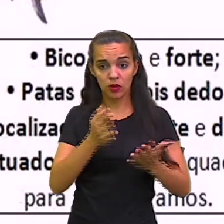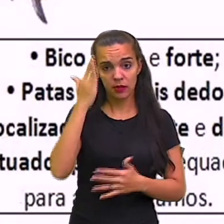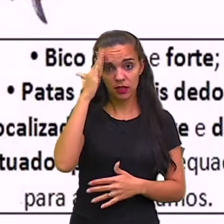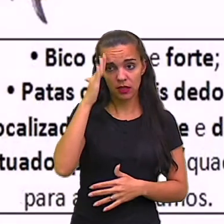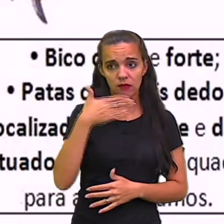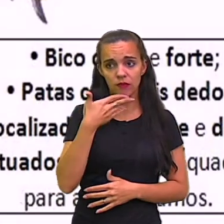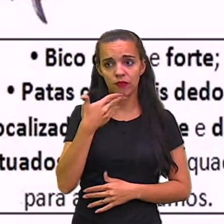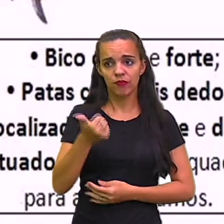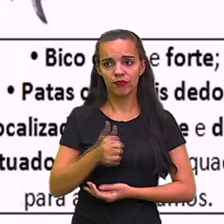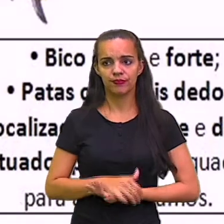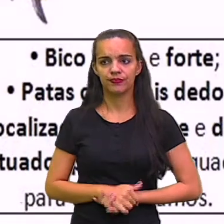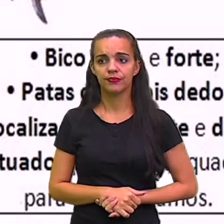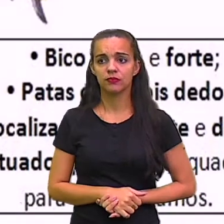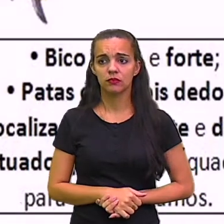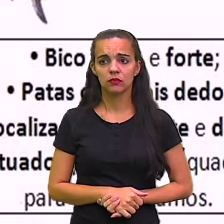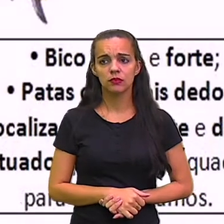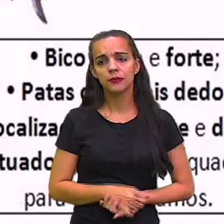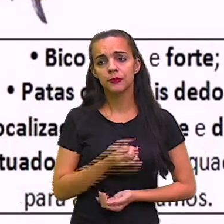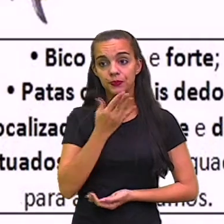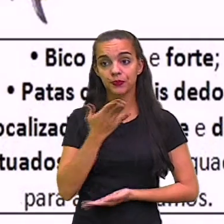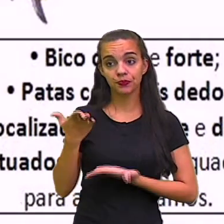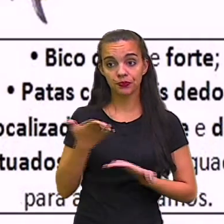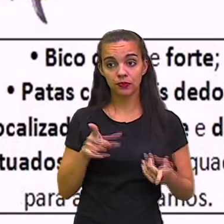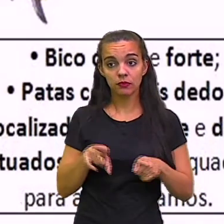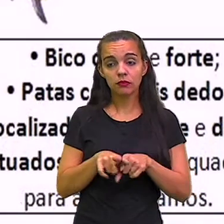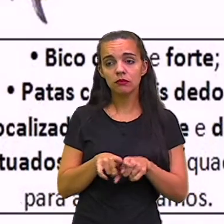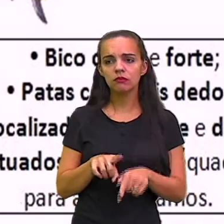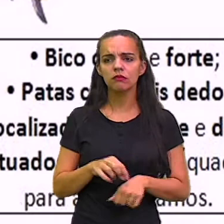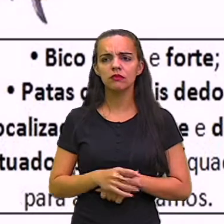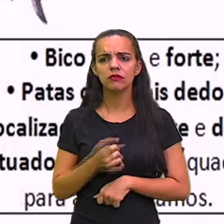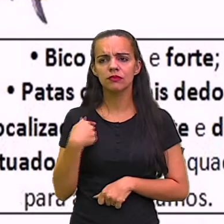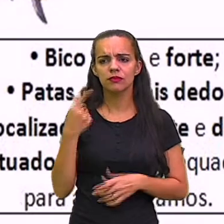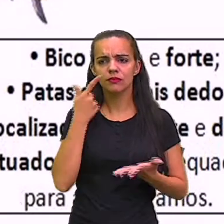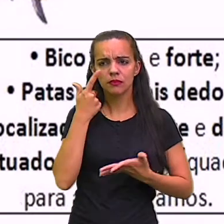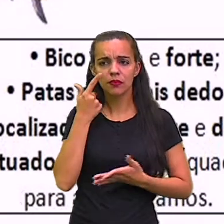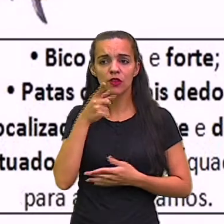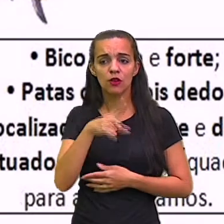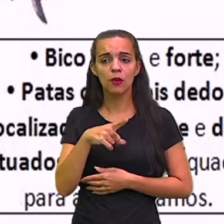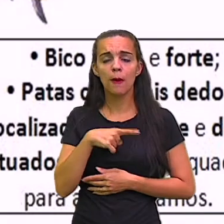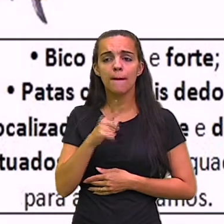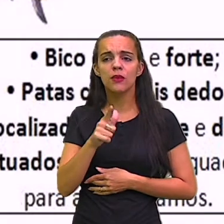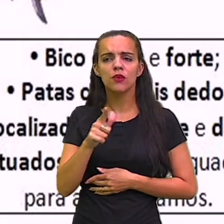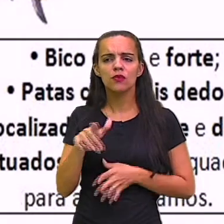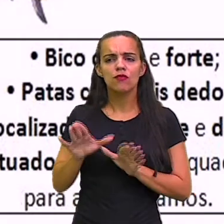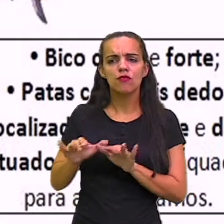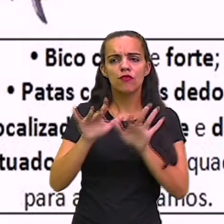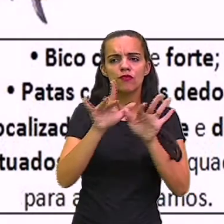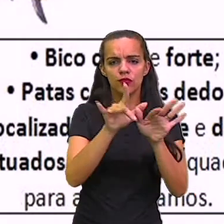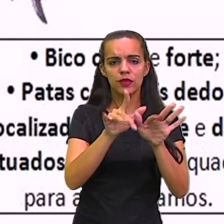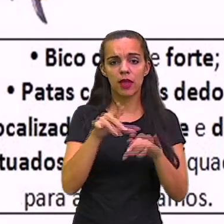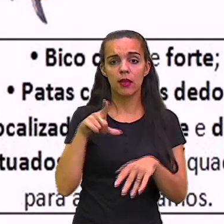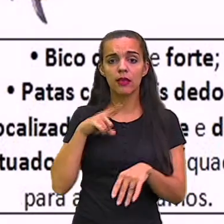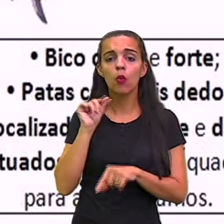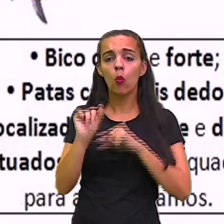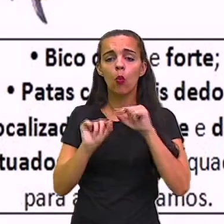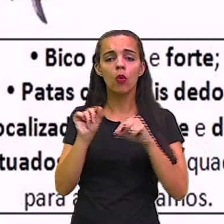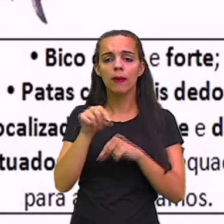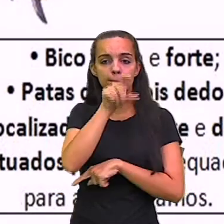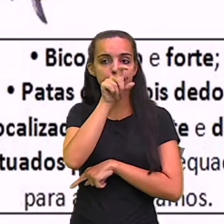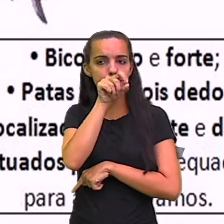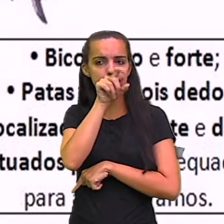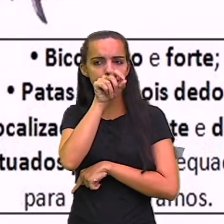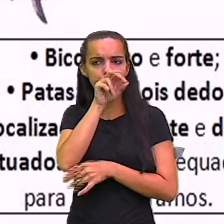entender bom aqui a gente vai ver e as aves apresentam bicos diferentes